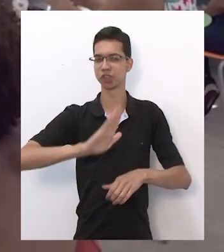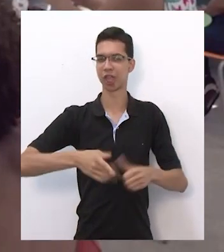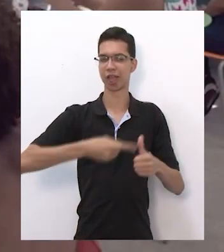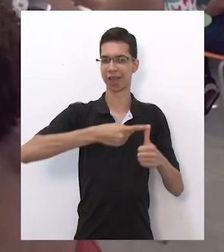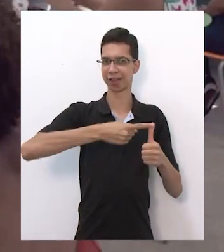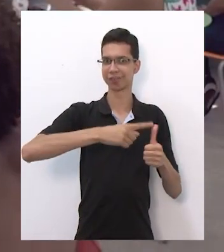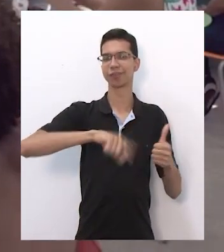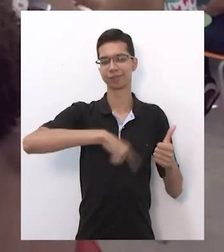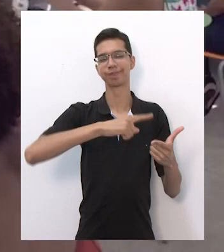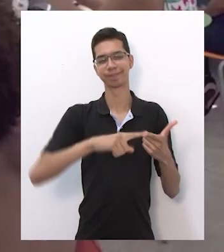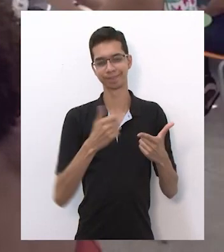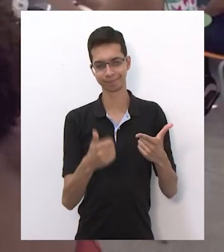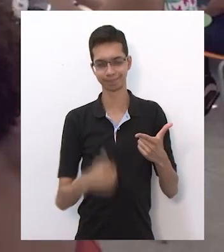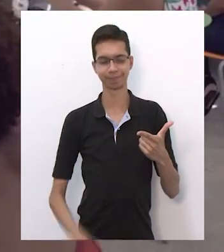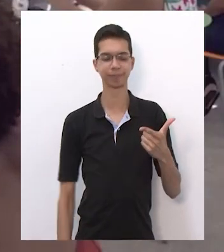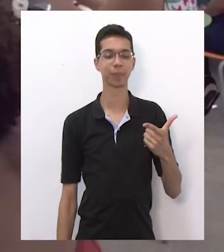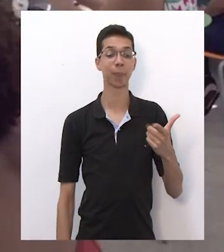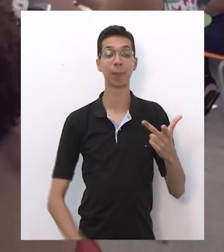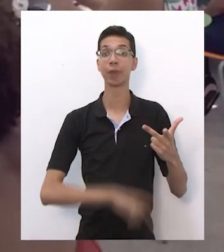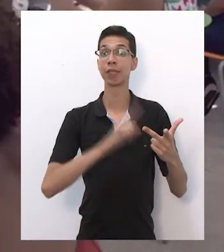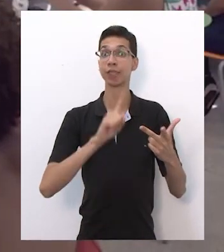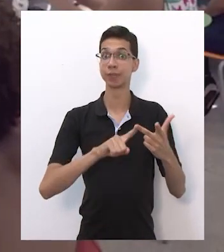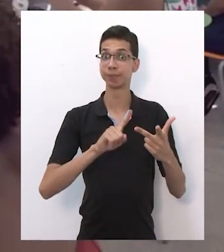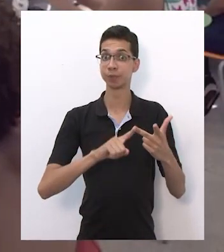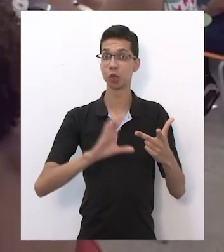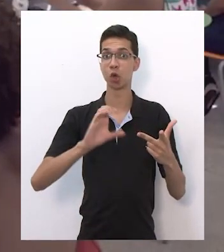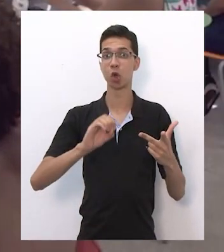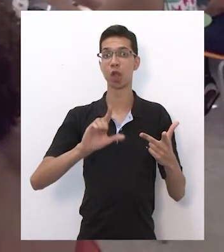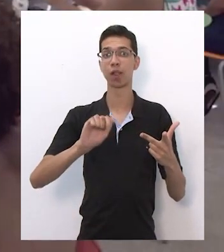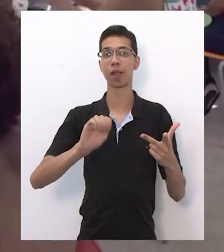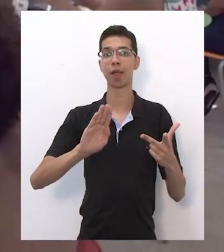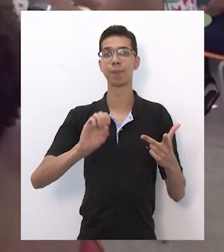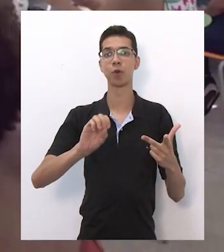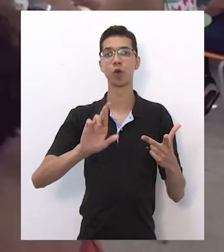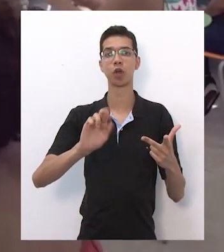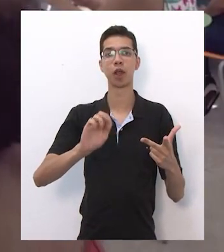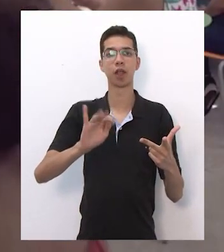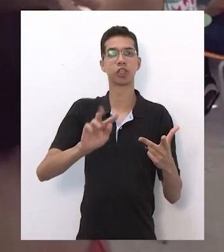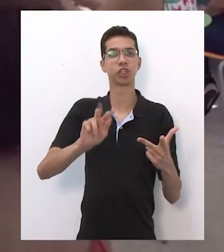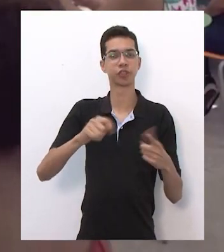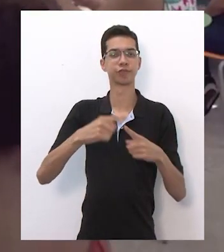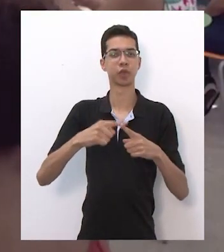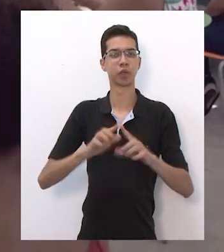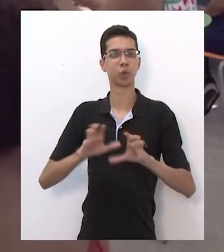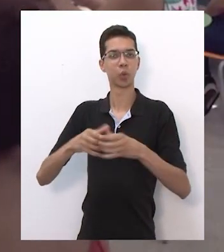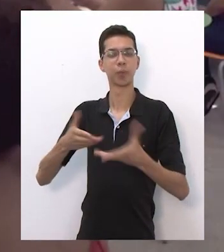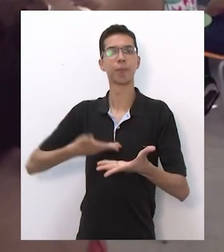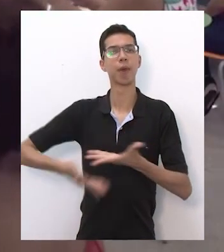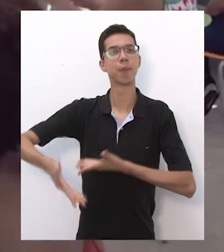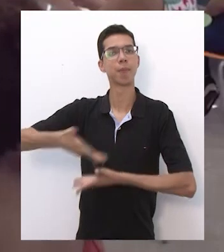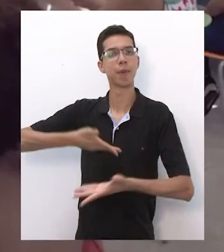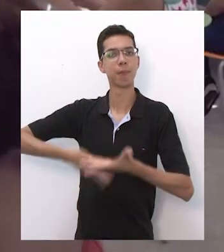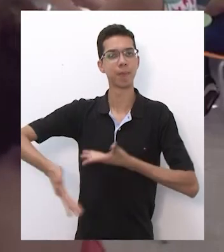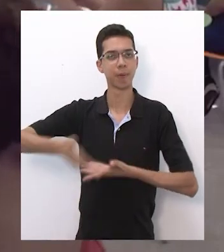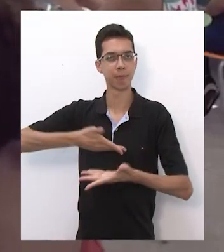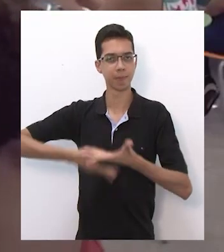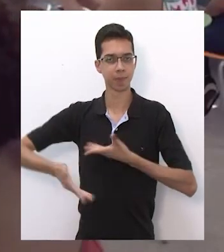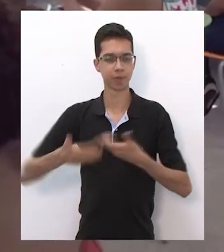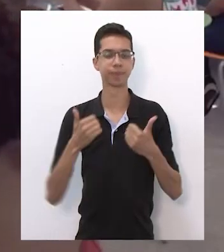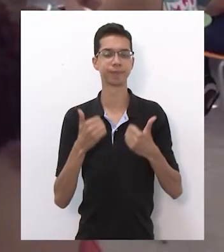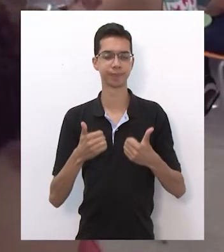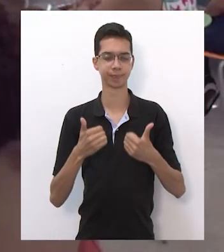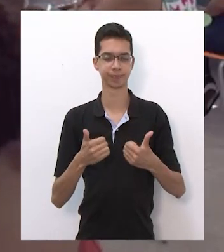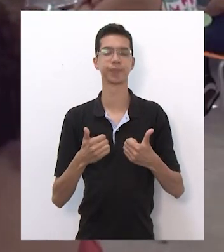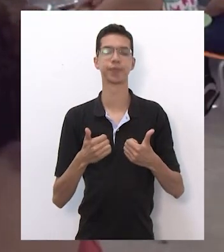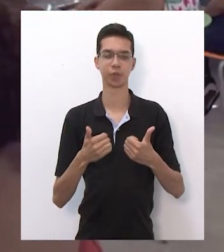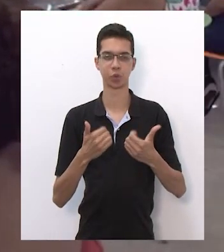E colaborativa porque ela é sempre feita em grupos. Tá? Então aqui vocês vão ver que a gente vai conversar um pouco sobre essa abordagem,